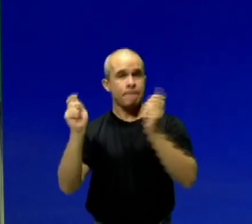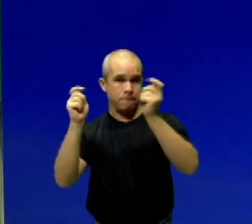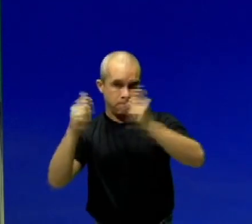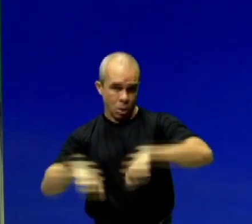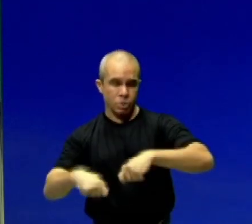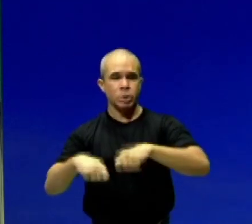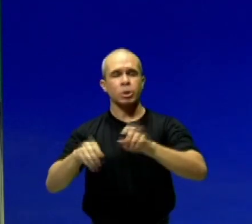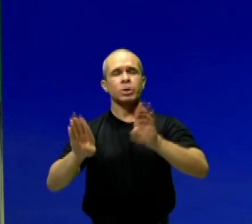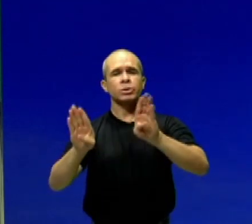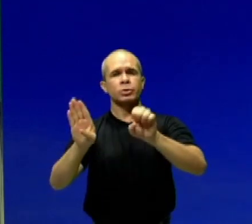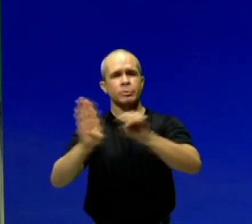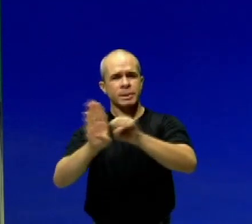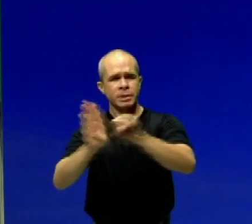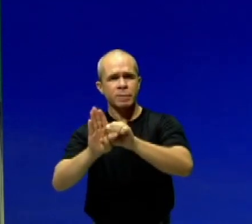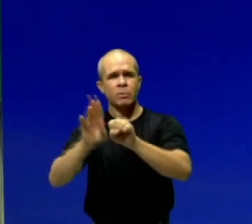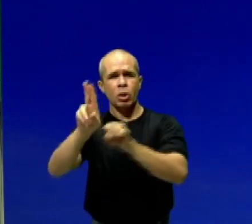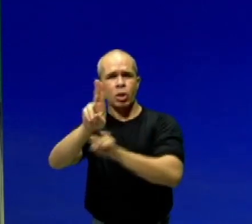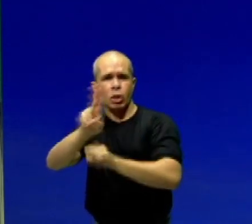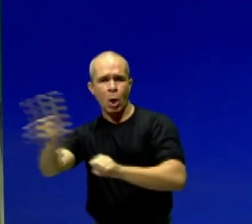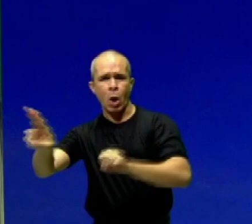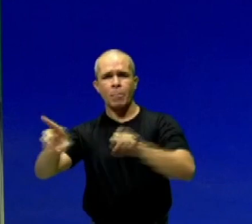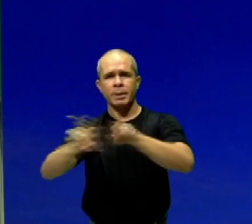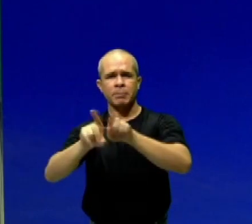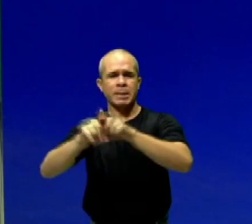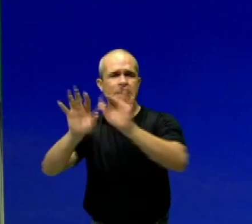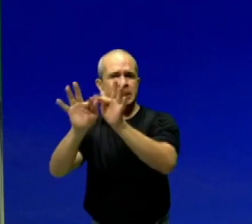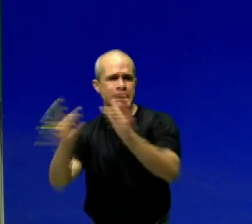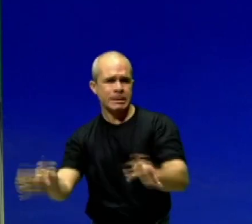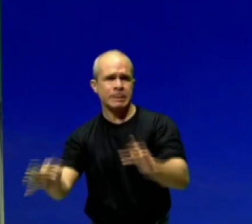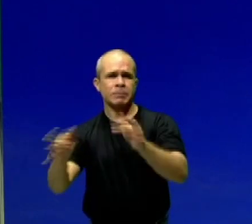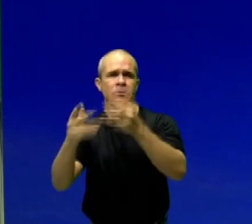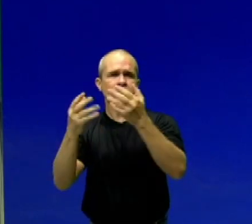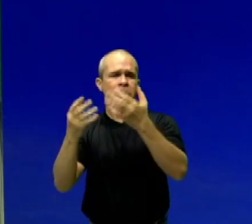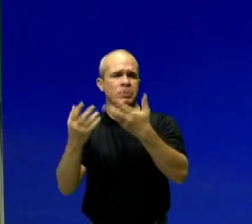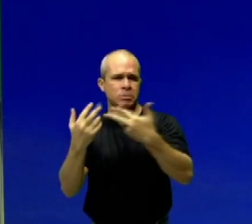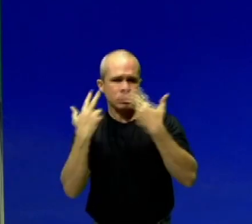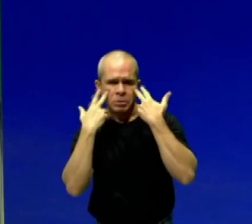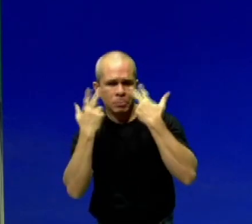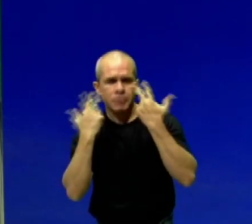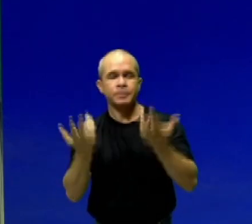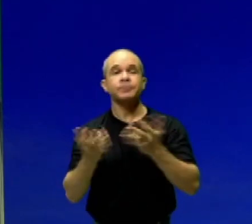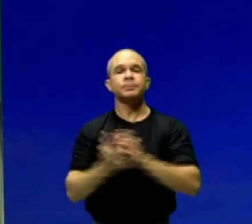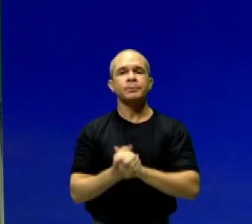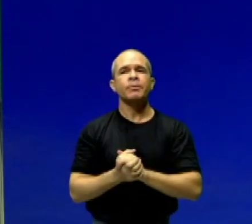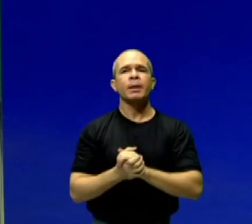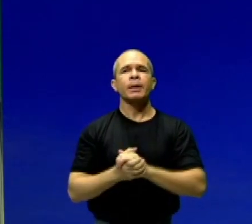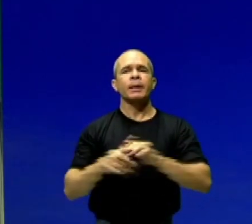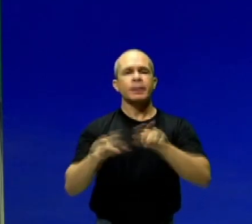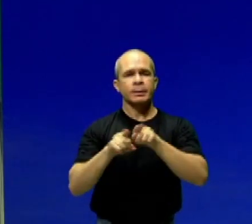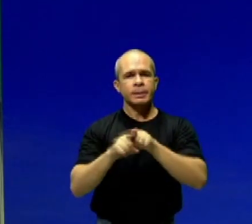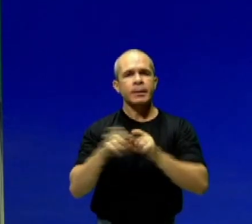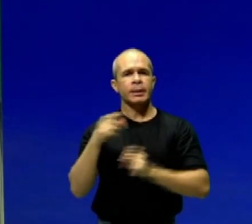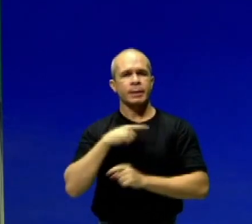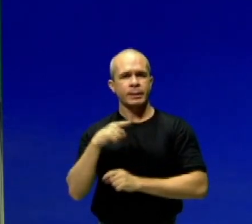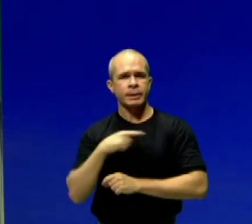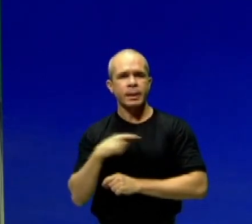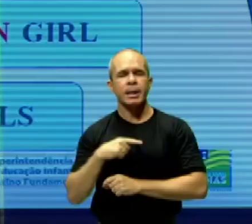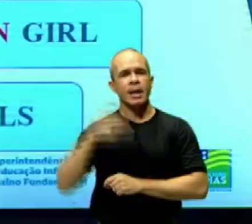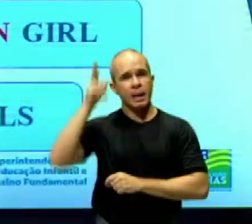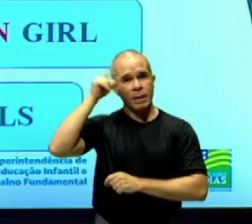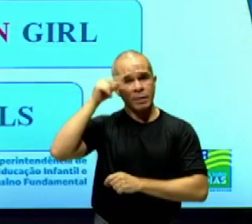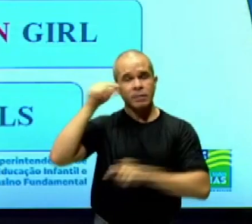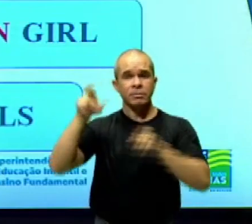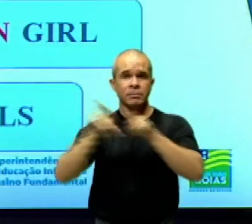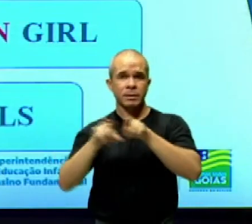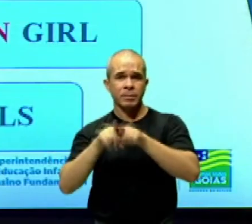substantivo próprio, pode ser substantivo comum, abstrato, do mesmo jeito que tem em língua portuguesa. Mas nós vamos observar o seguinte, aqui nós temos um horse e nós temos o